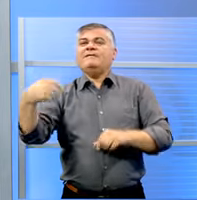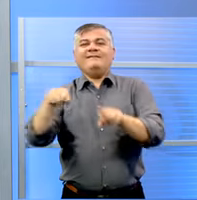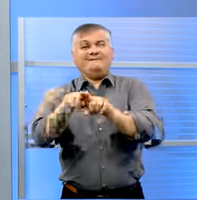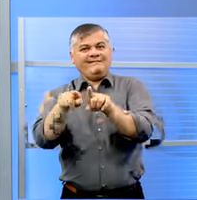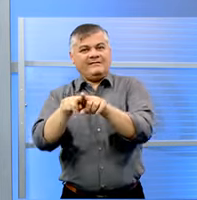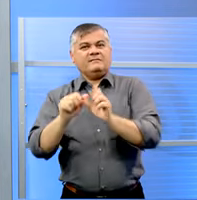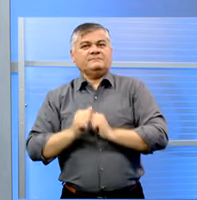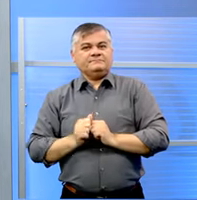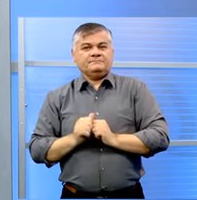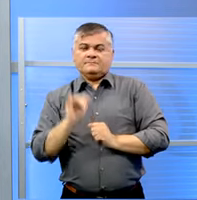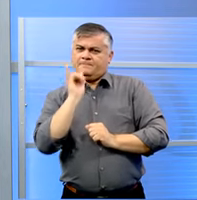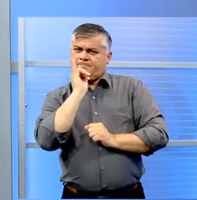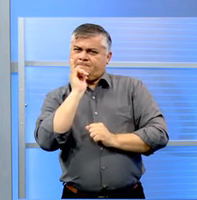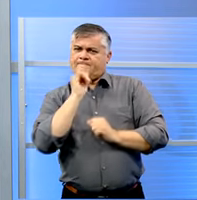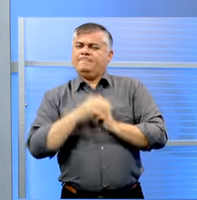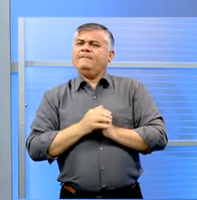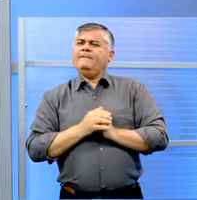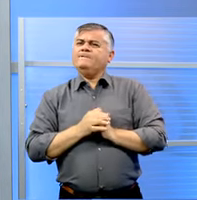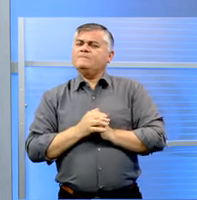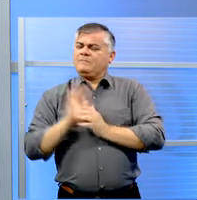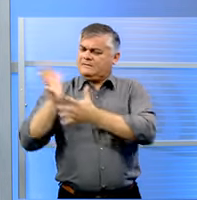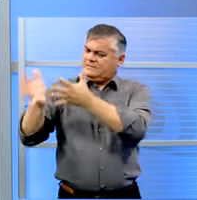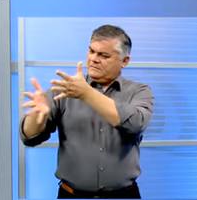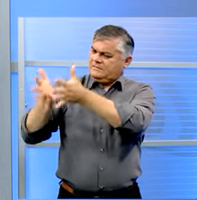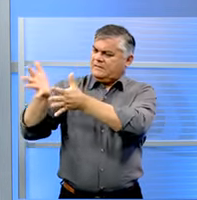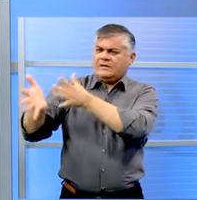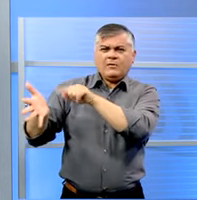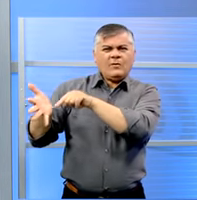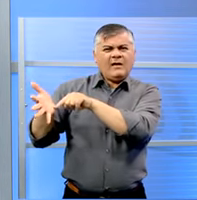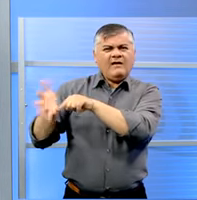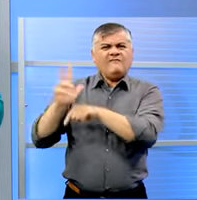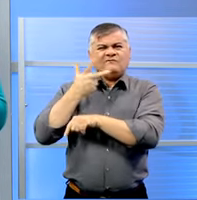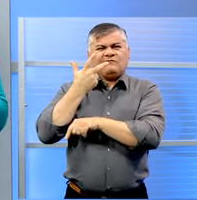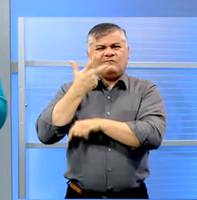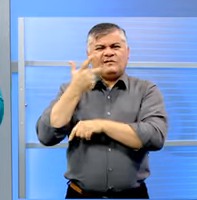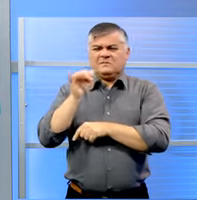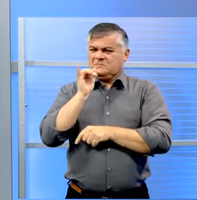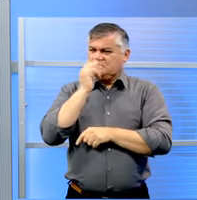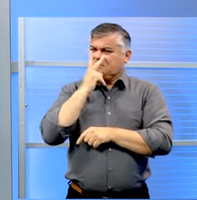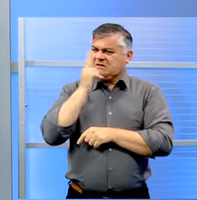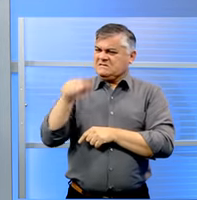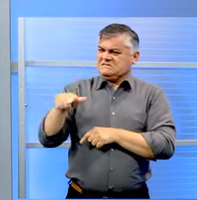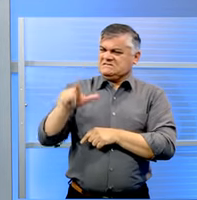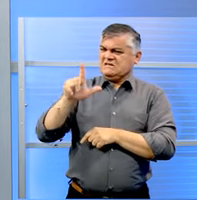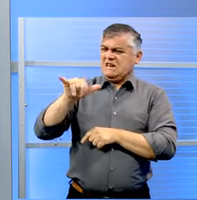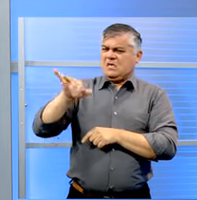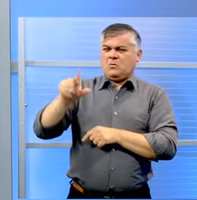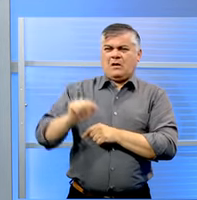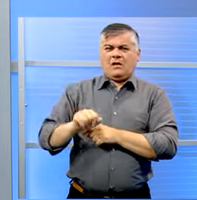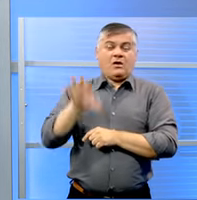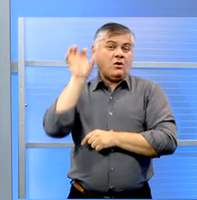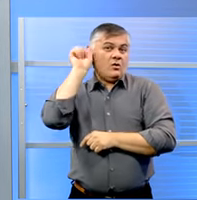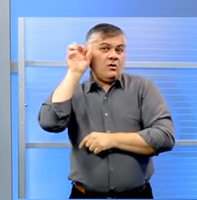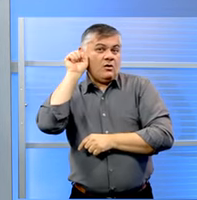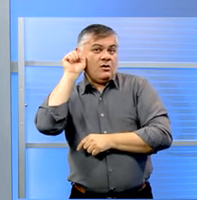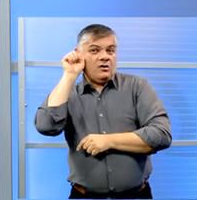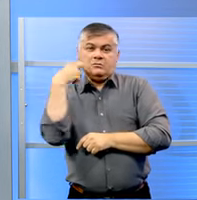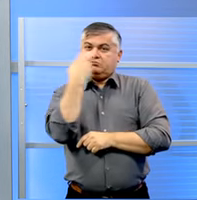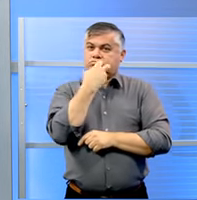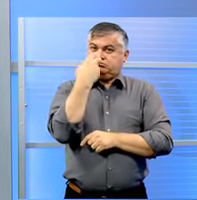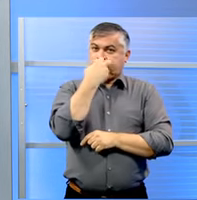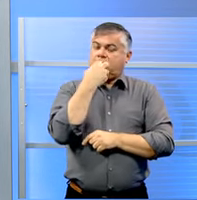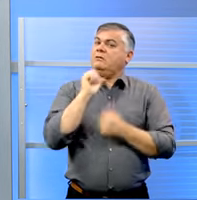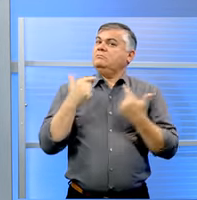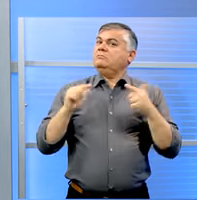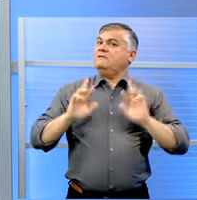usamos outros termos. Nós não utilizamos de uma modalidade de língua oral auditiva como a língua